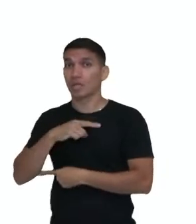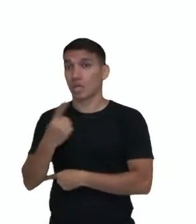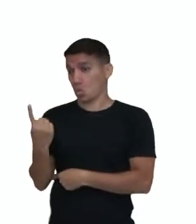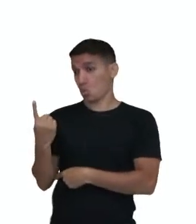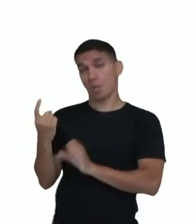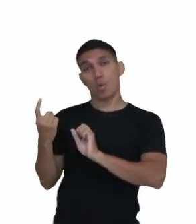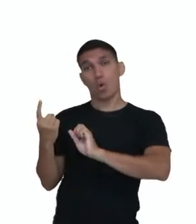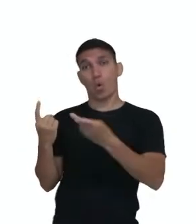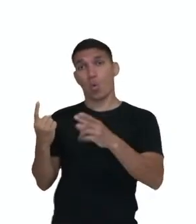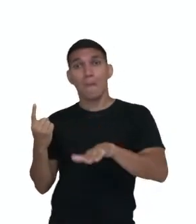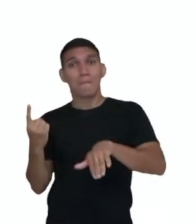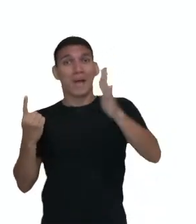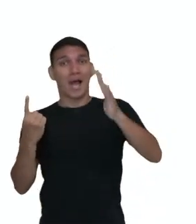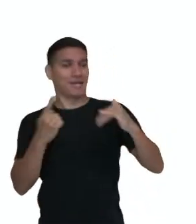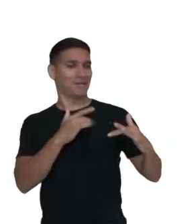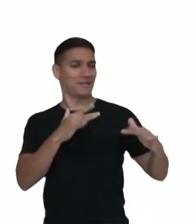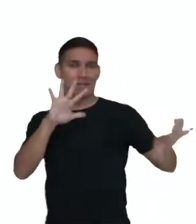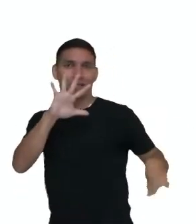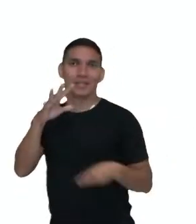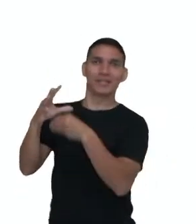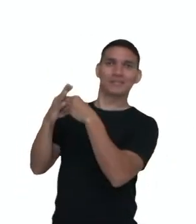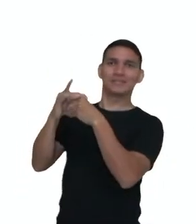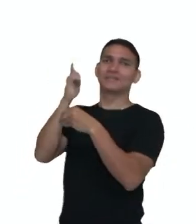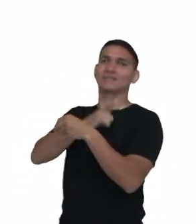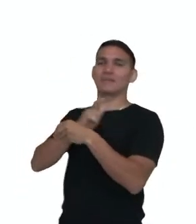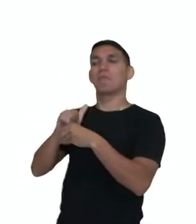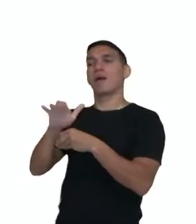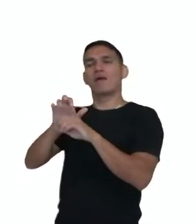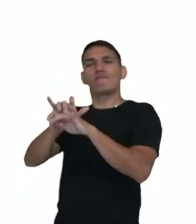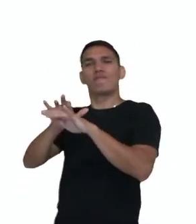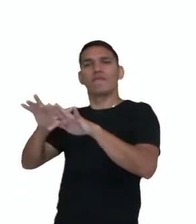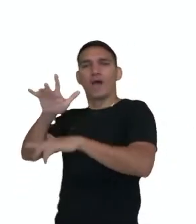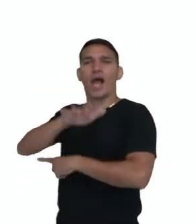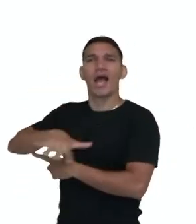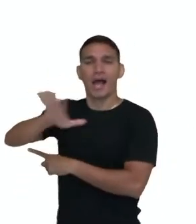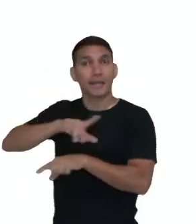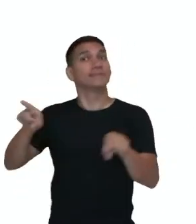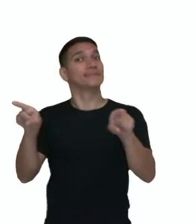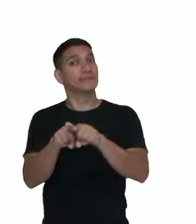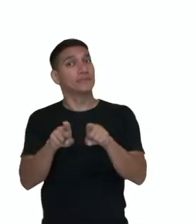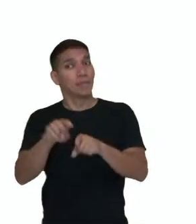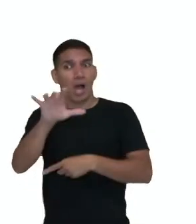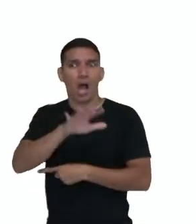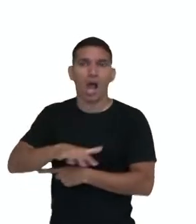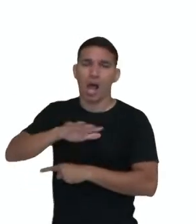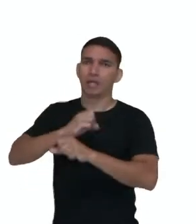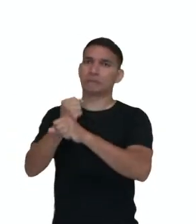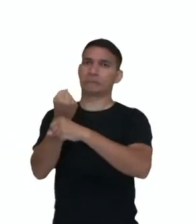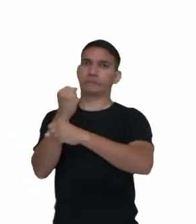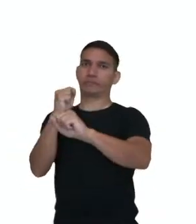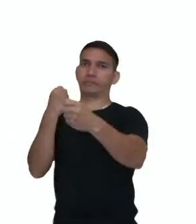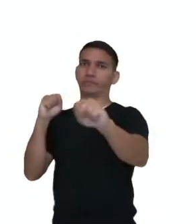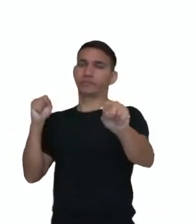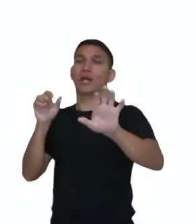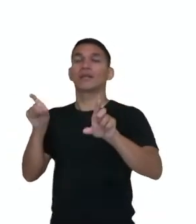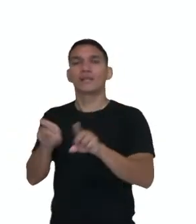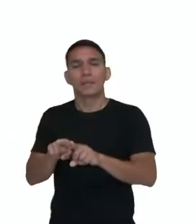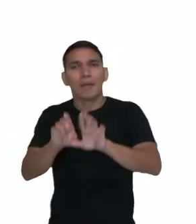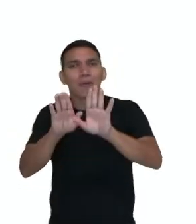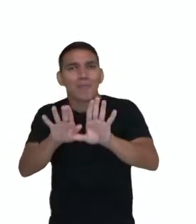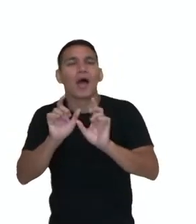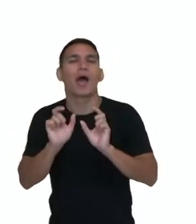uma ou mais bacias hidrográficas presentes na sua área. Também é uma área de grande extensão, mas ela vai